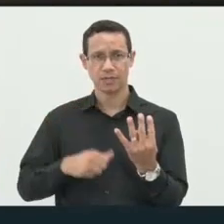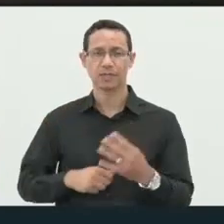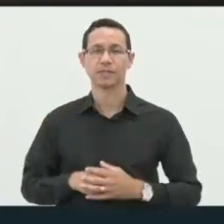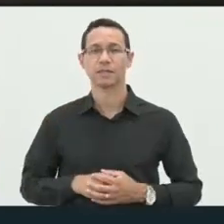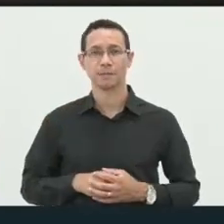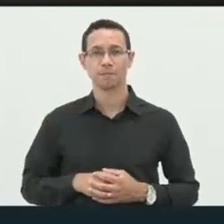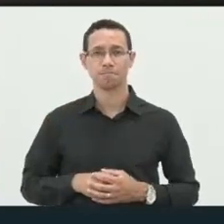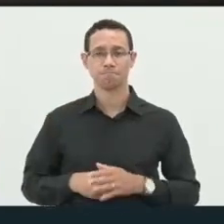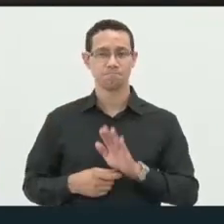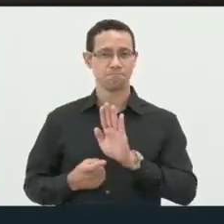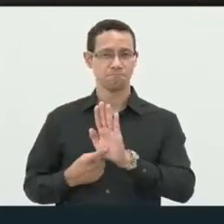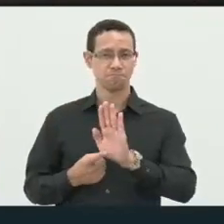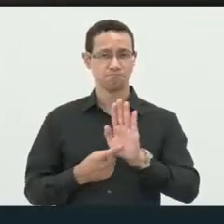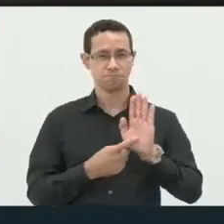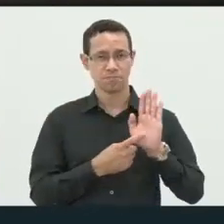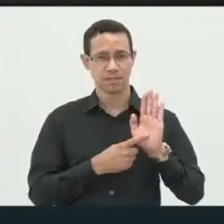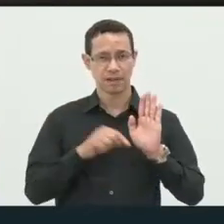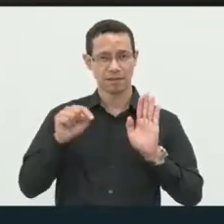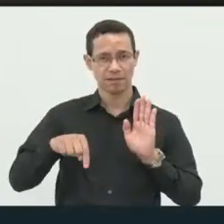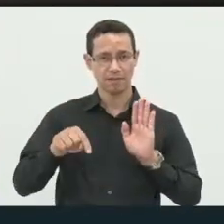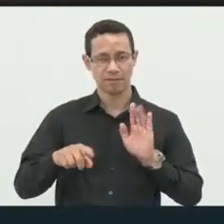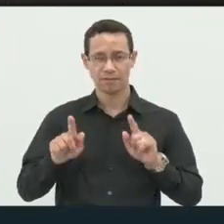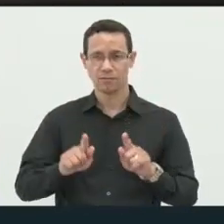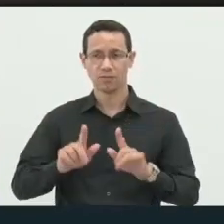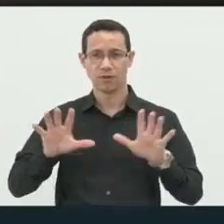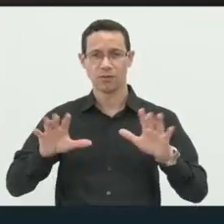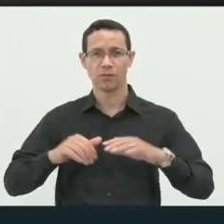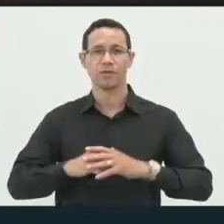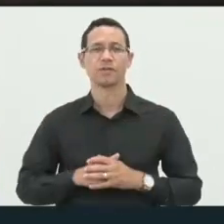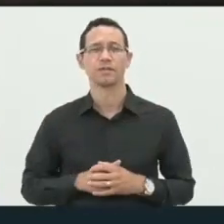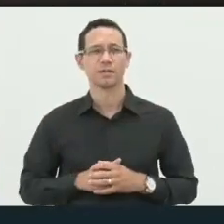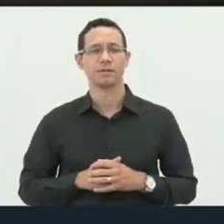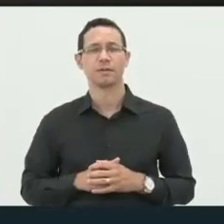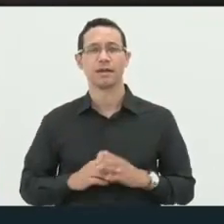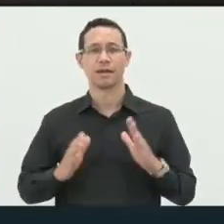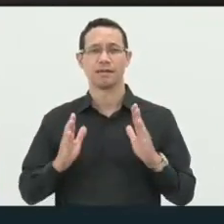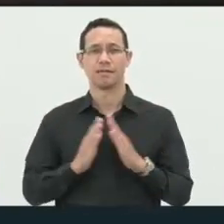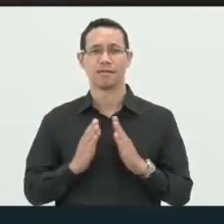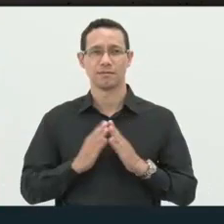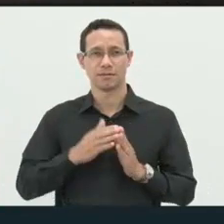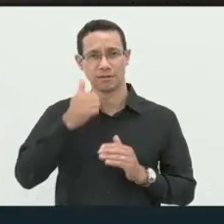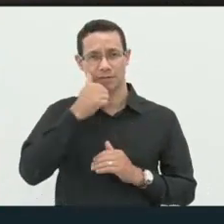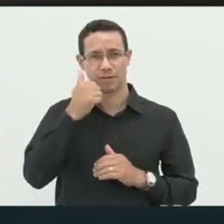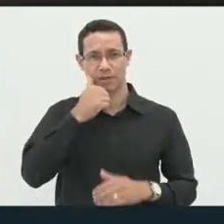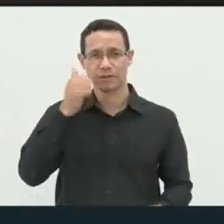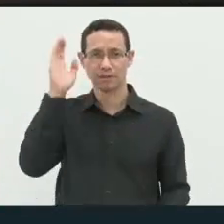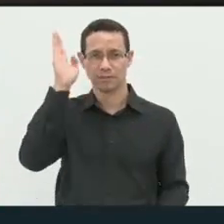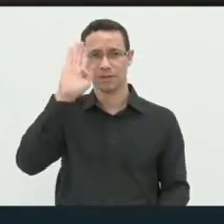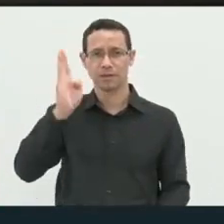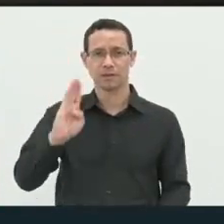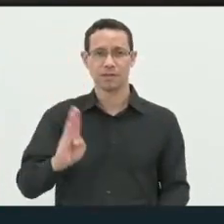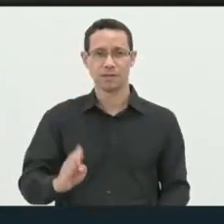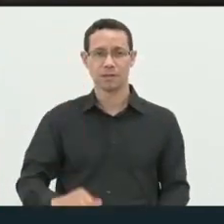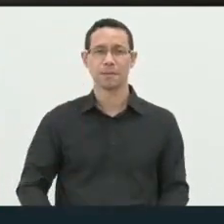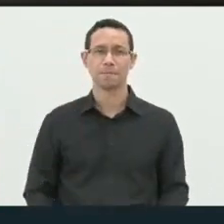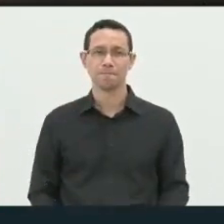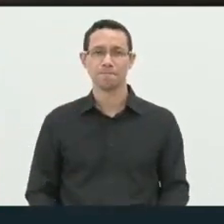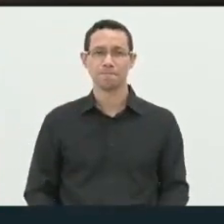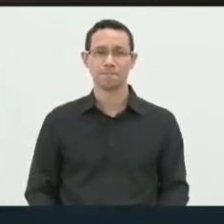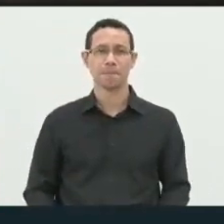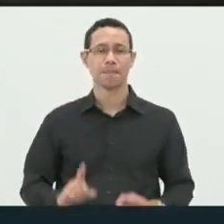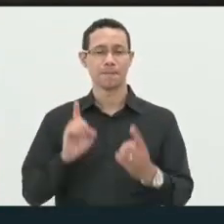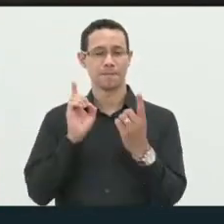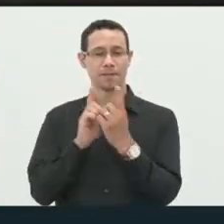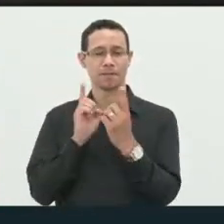indicassem para a cidade de Guarulhos a casa da mulher brasileira para atender